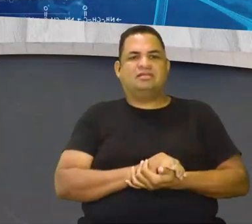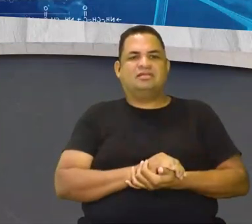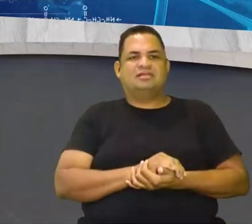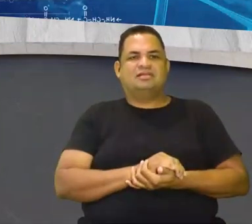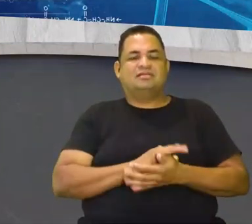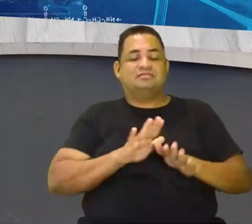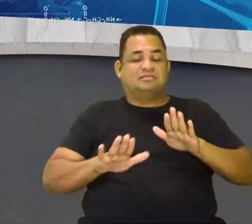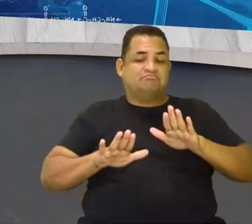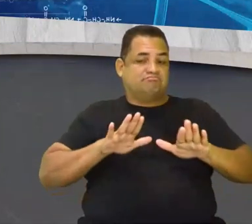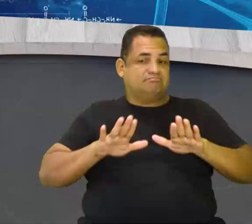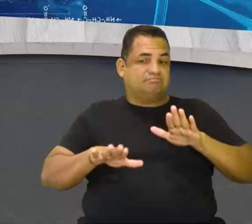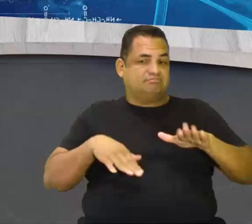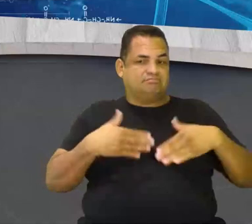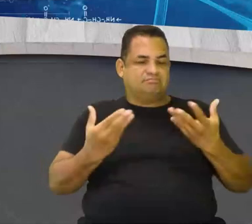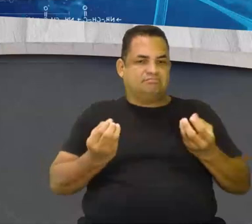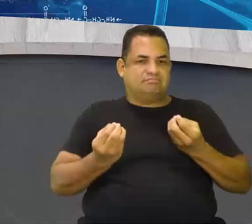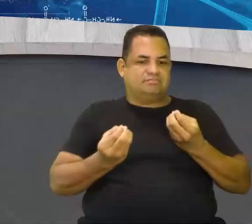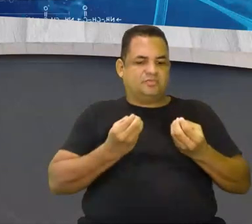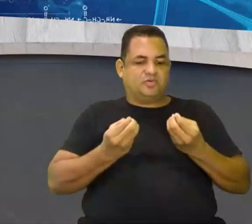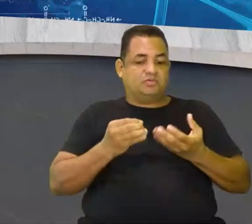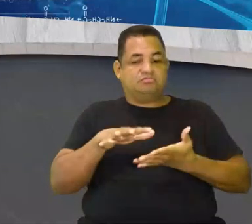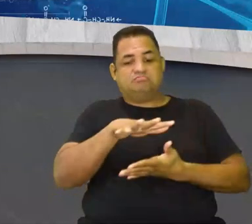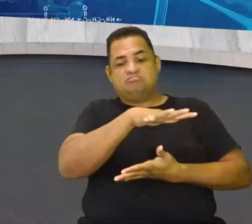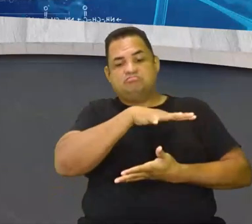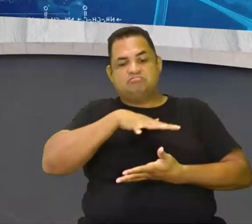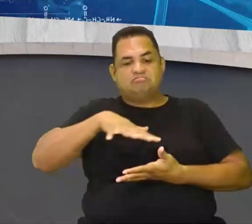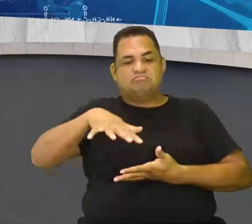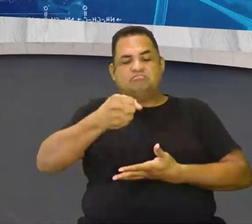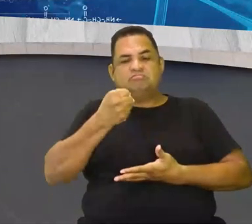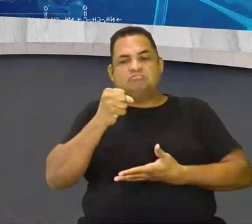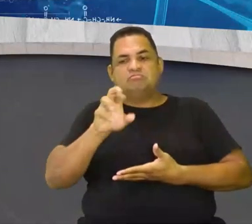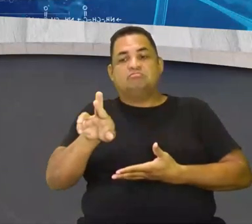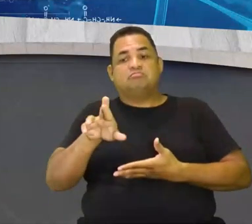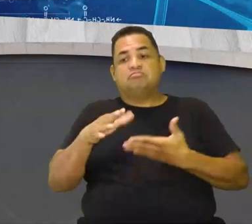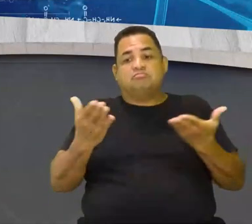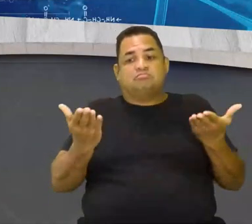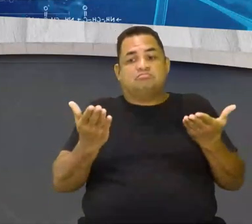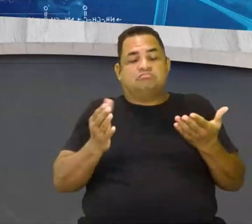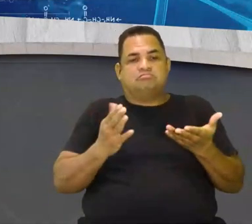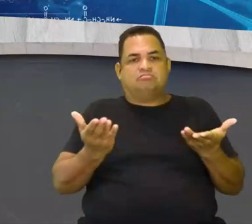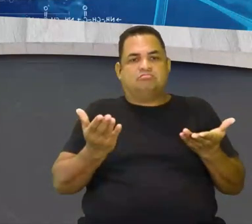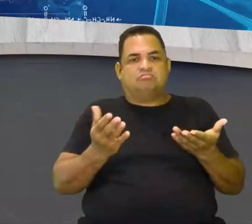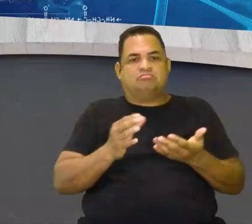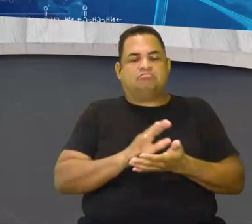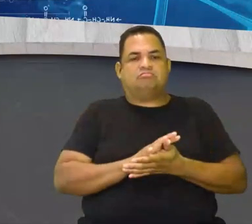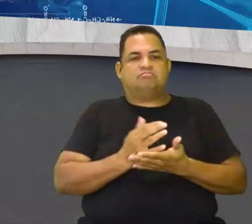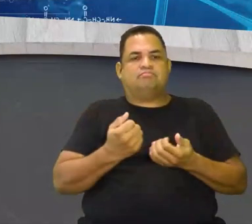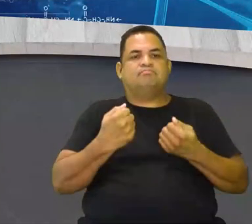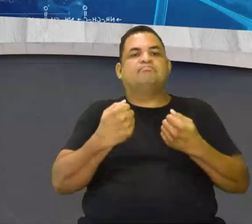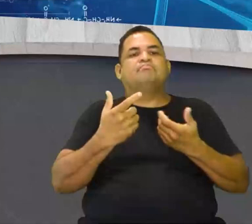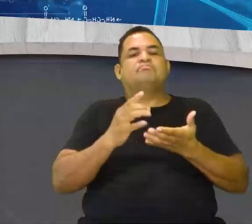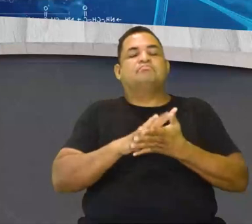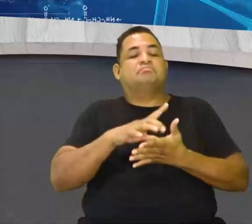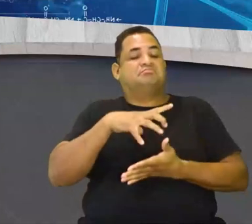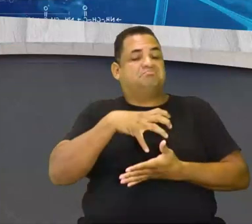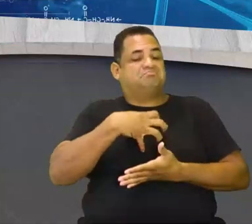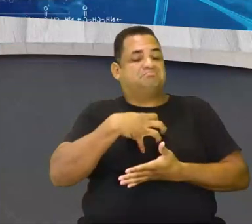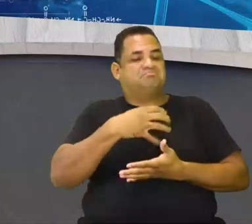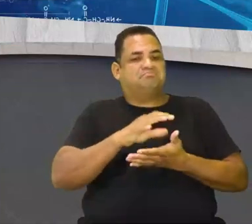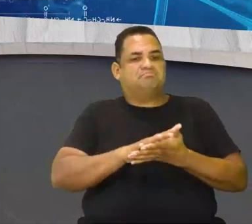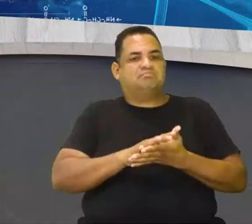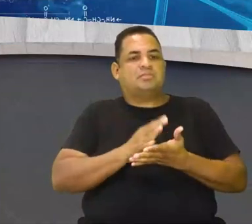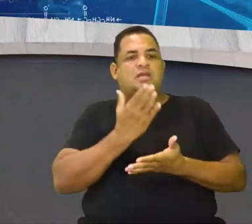Então, depende de como o ambiente, o ar atmosférico está para que você sinta o odor. E